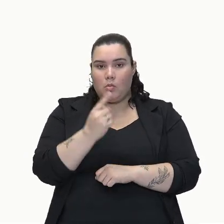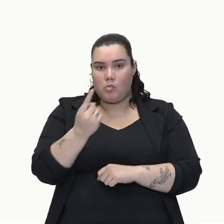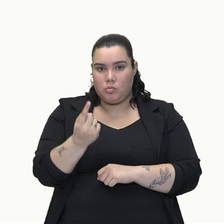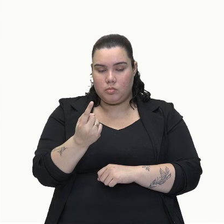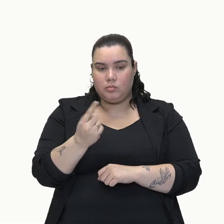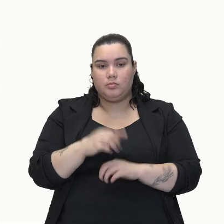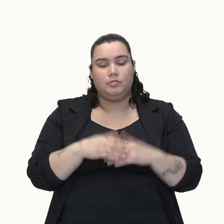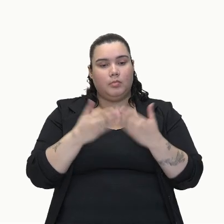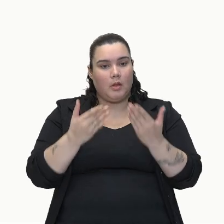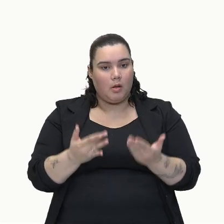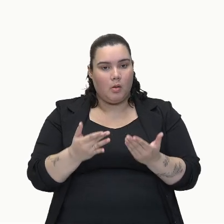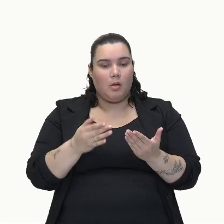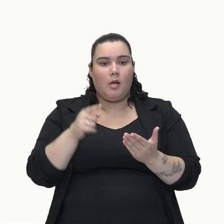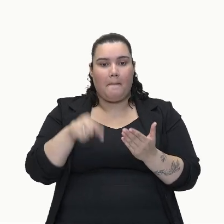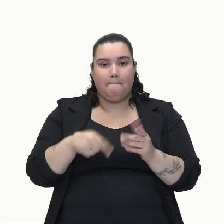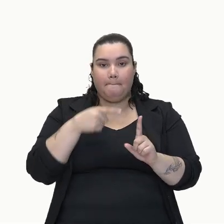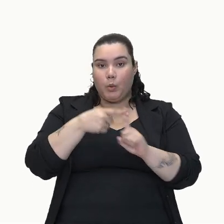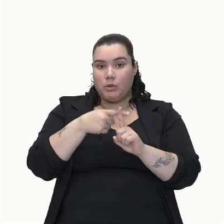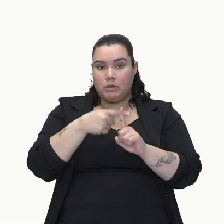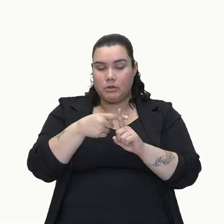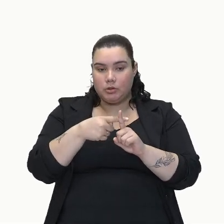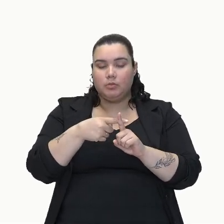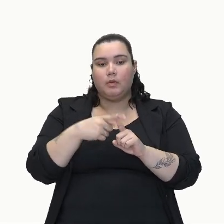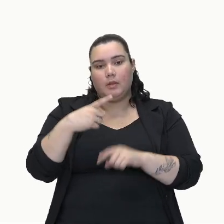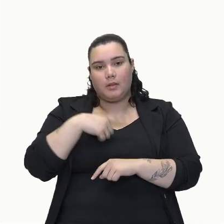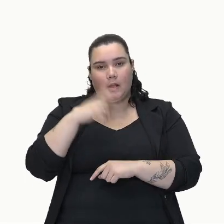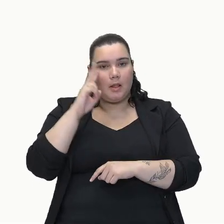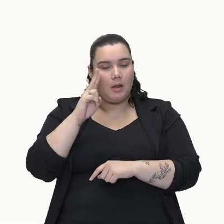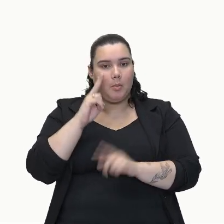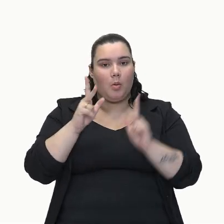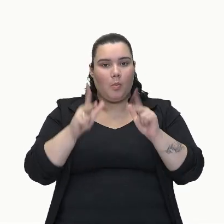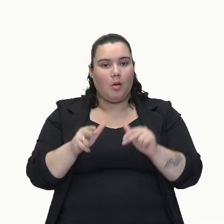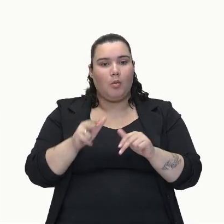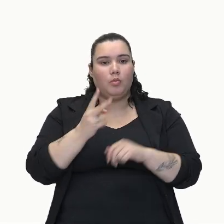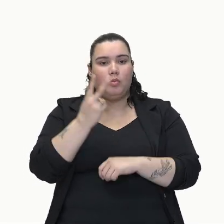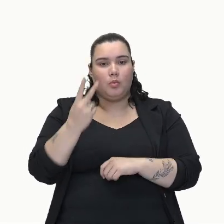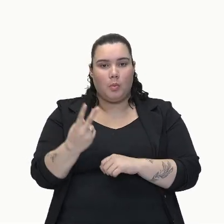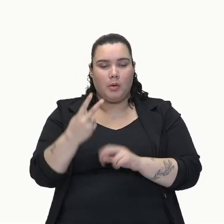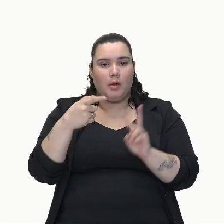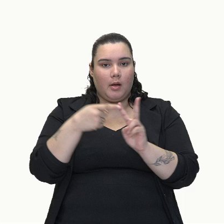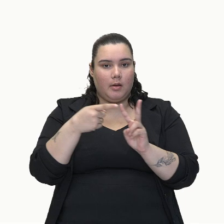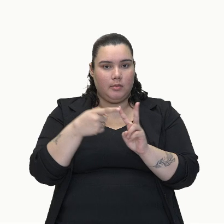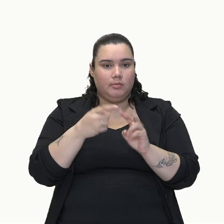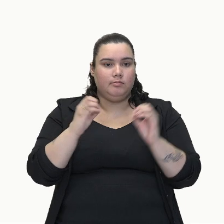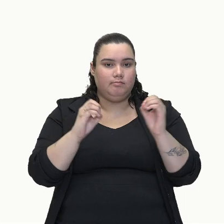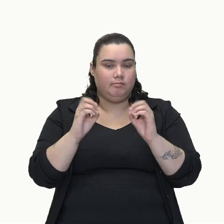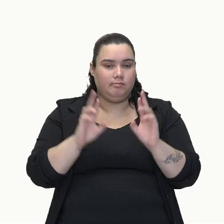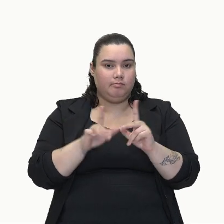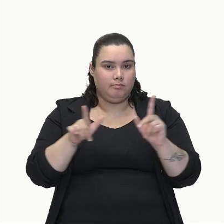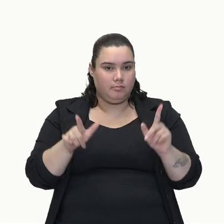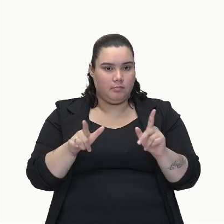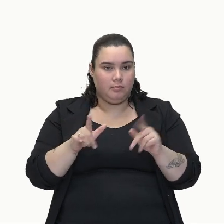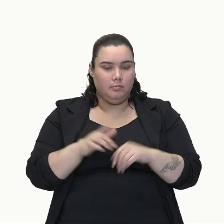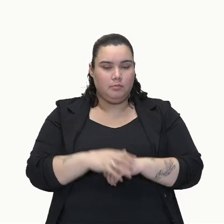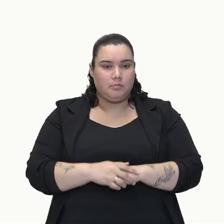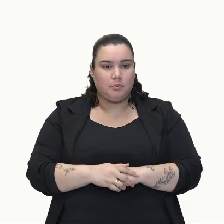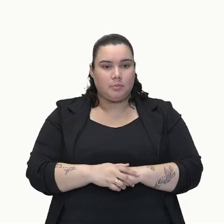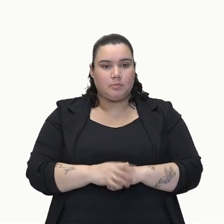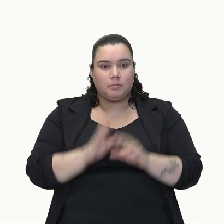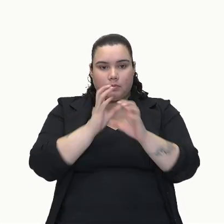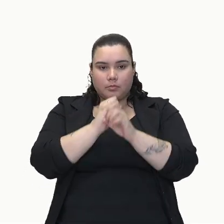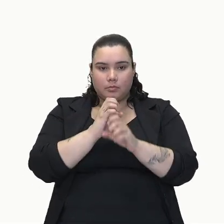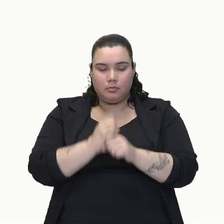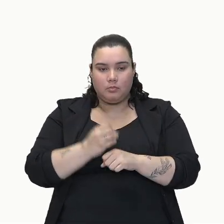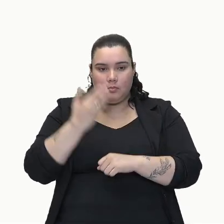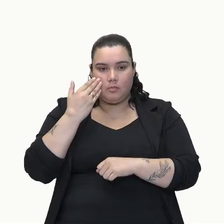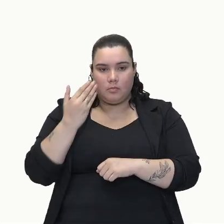1, então ele é positivo, vai ter duas raízes, dois zeros diferentes. Calculando